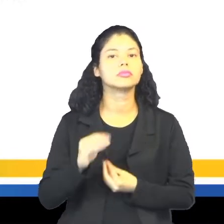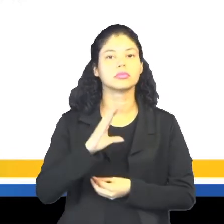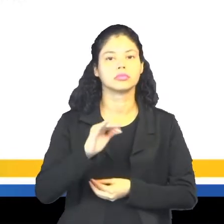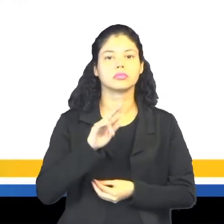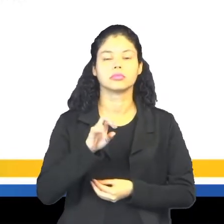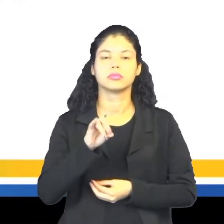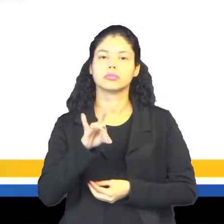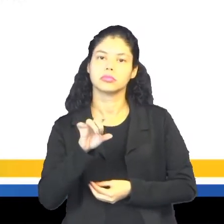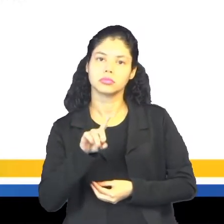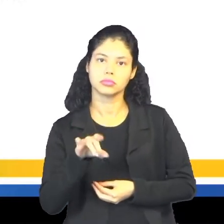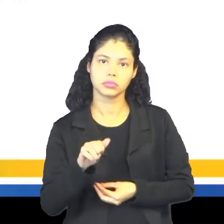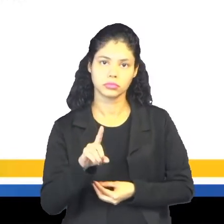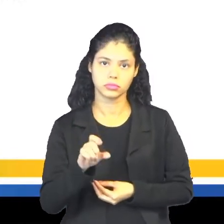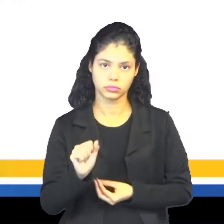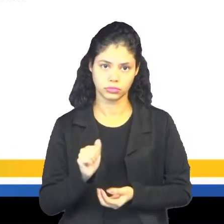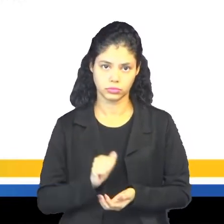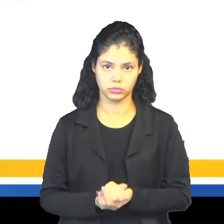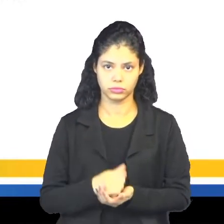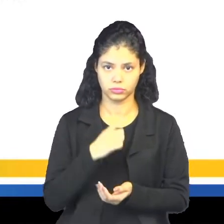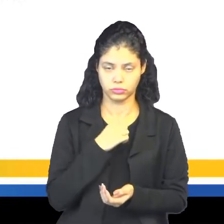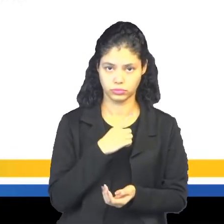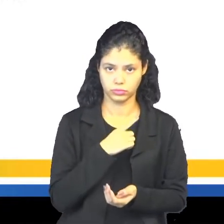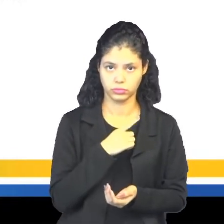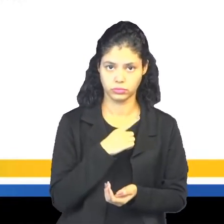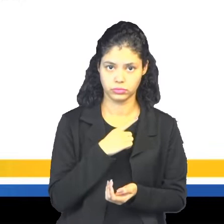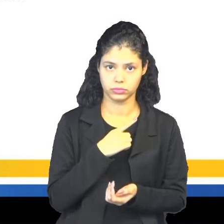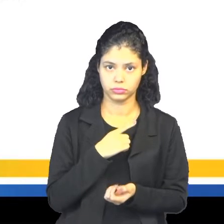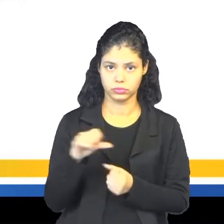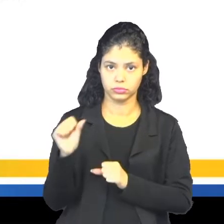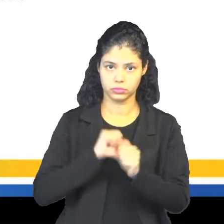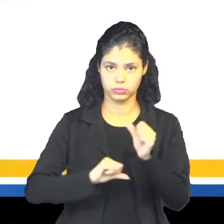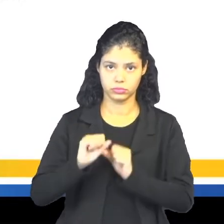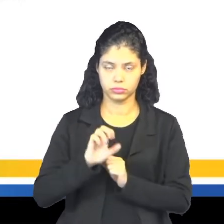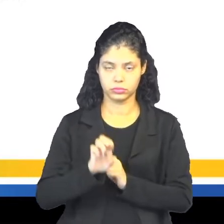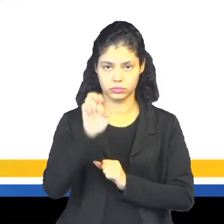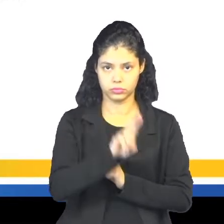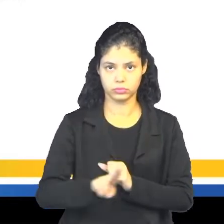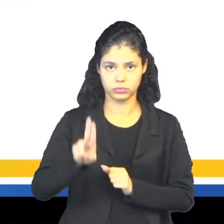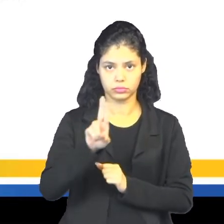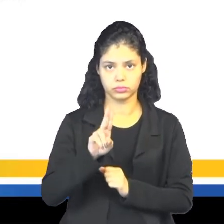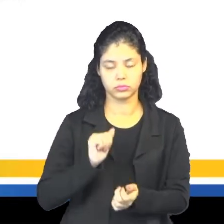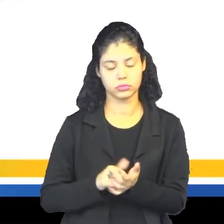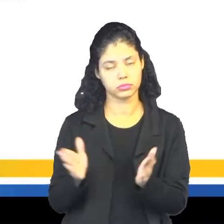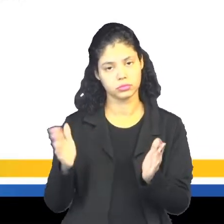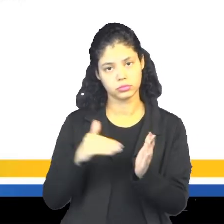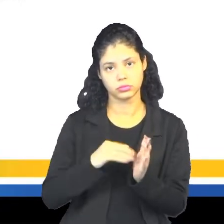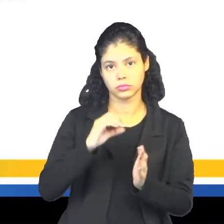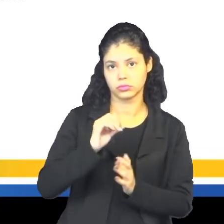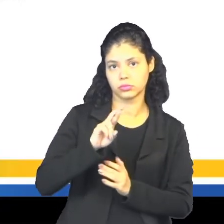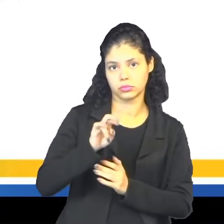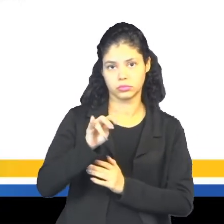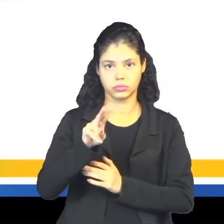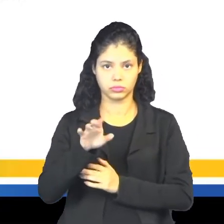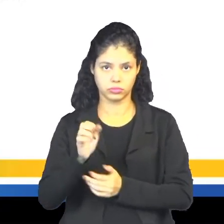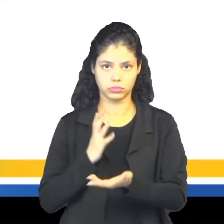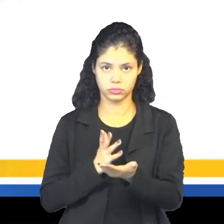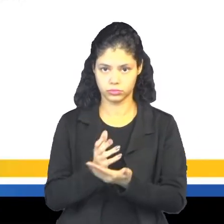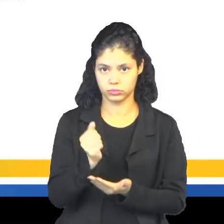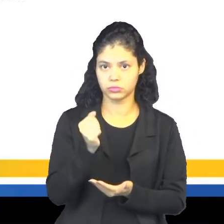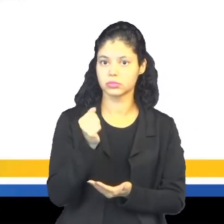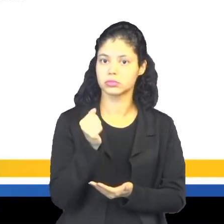gente tem o deslocamento dos europeus que vão até o Oriente, né, para